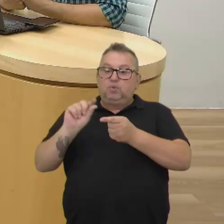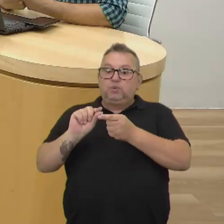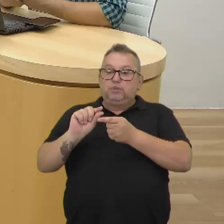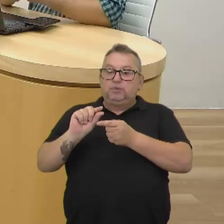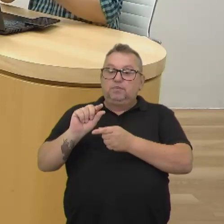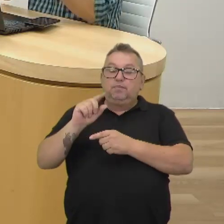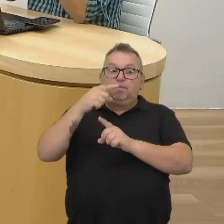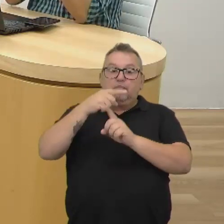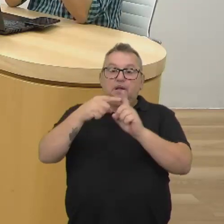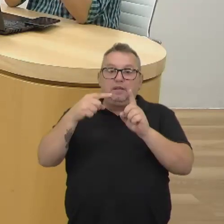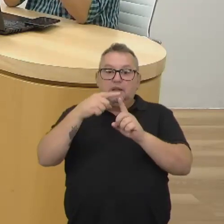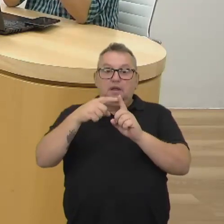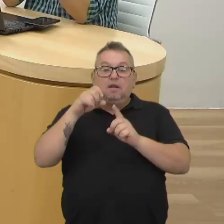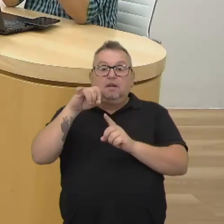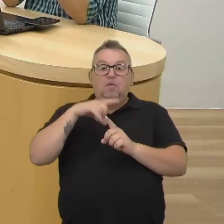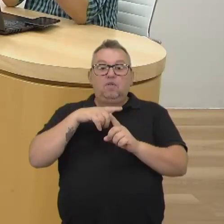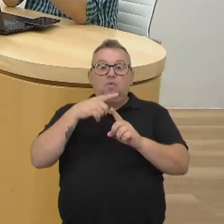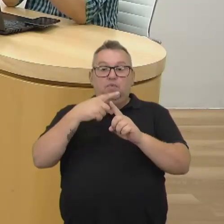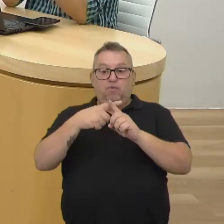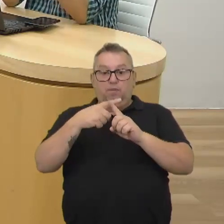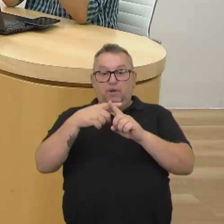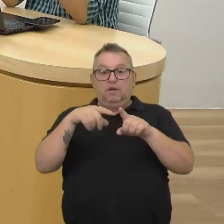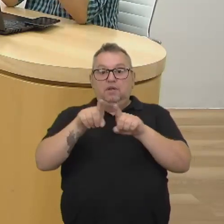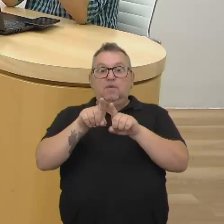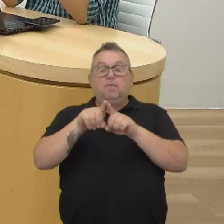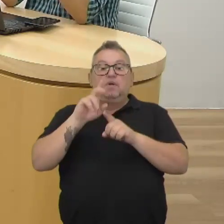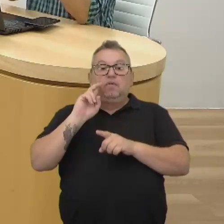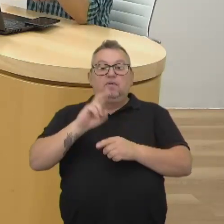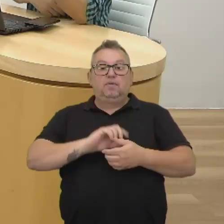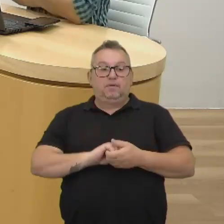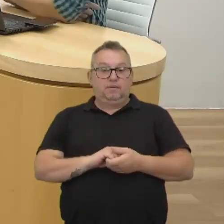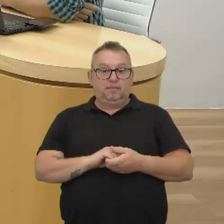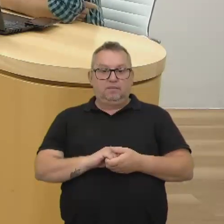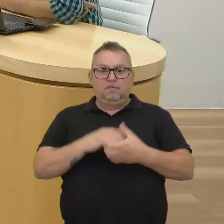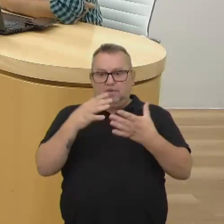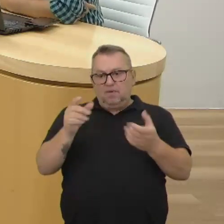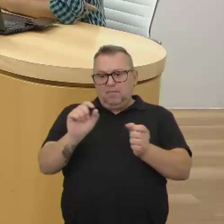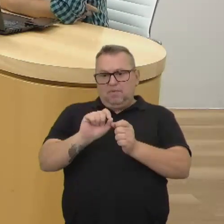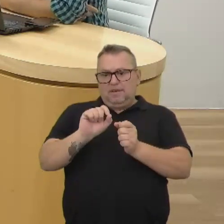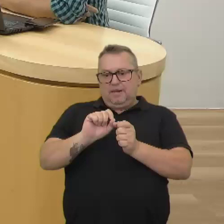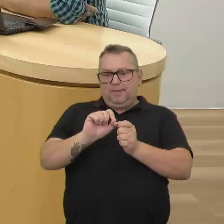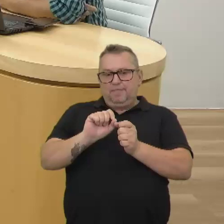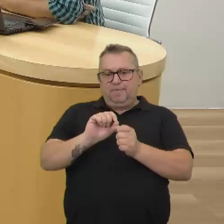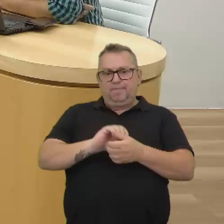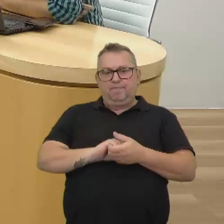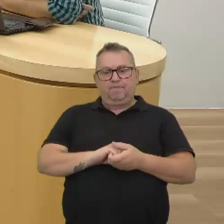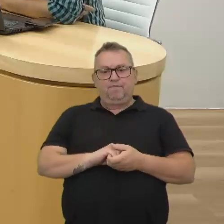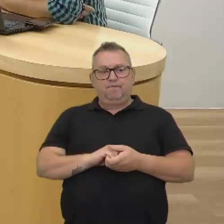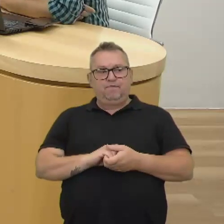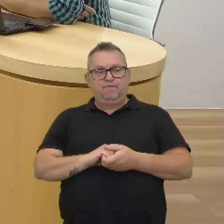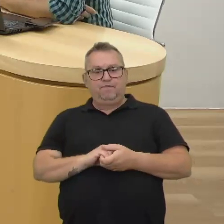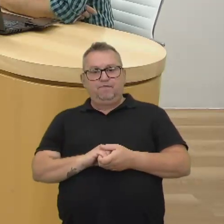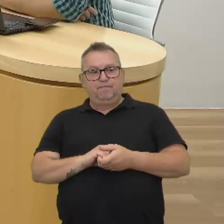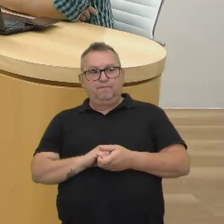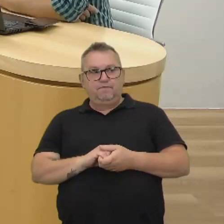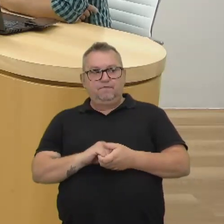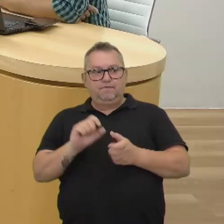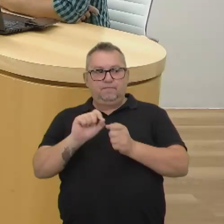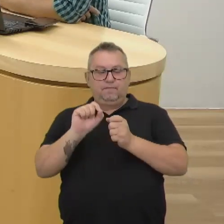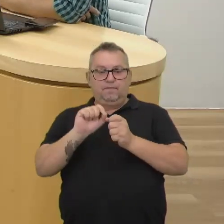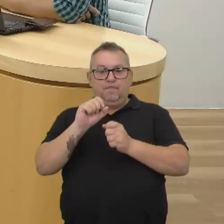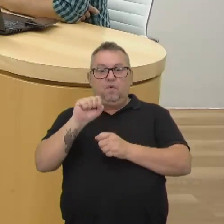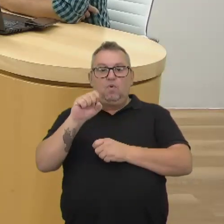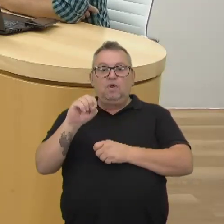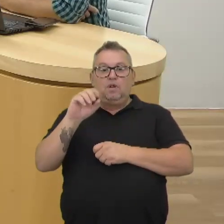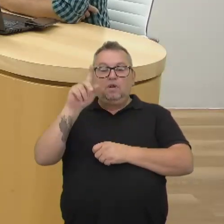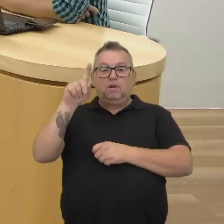metade, né? Então, se a gente multiplica esses valores, a gente vai perceber... Vamos fazer com o número, Tony? Vamos fazer? Vamos. Ó, vamos pensar assim, ó, que um carro está andando 80 km